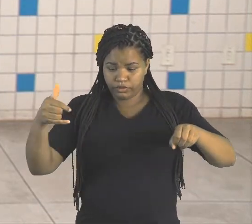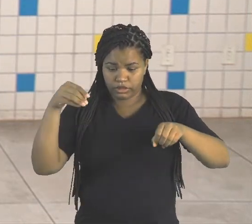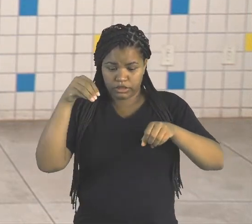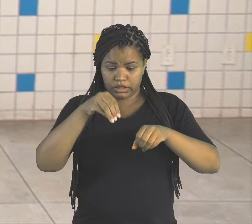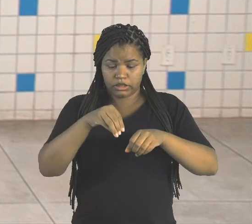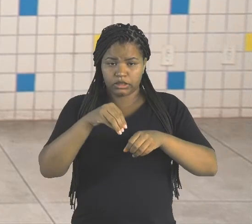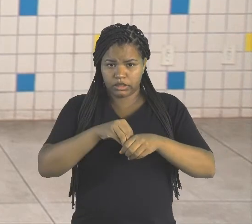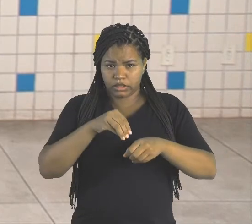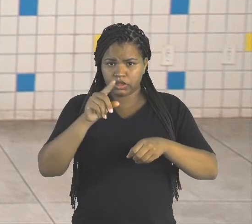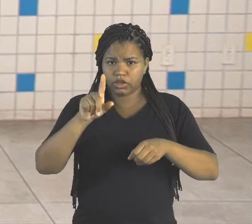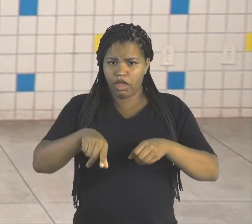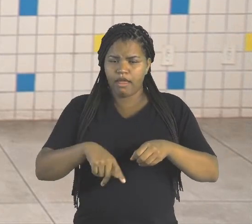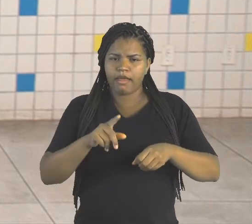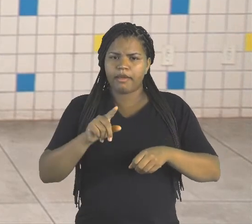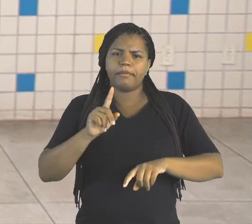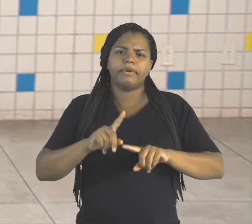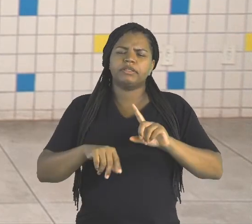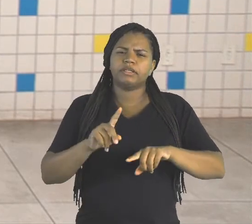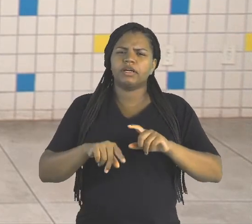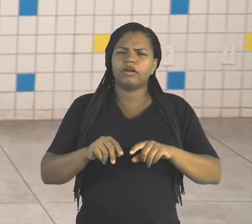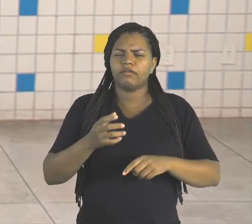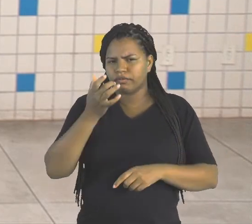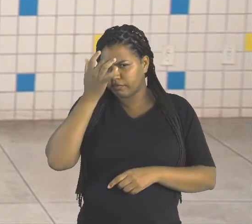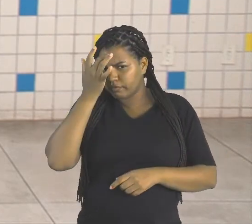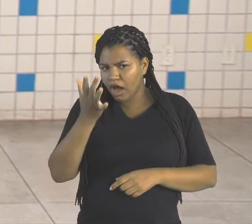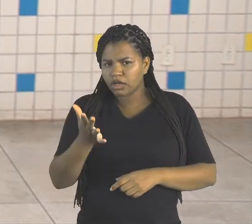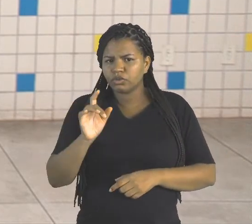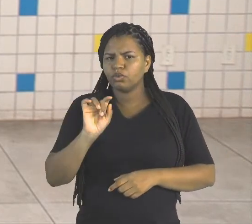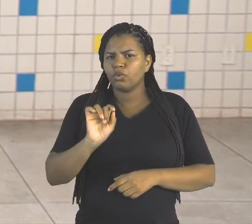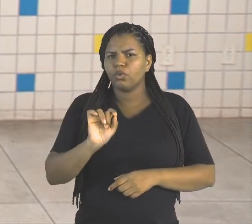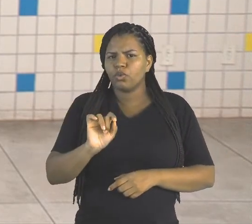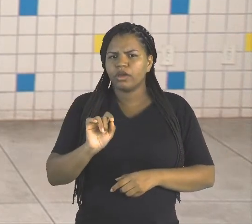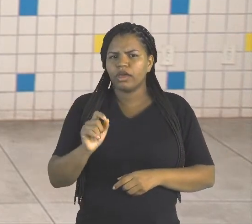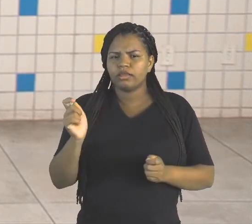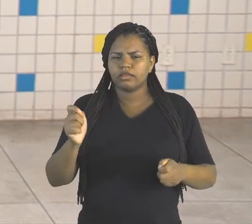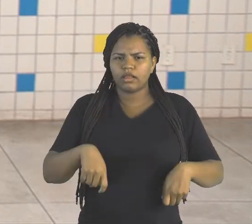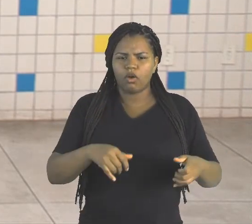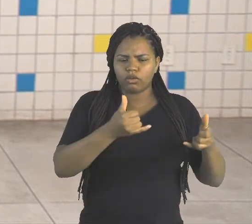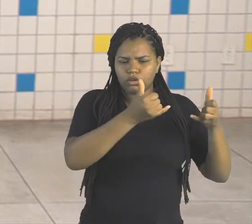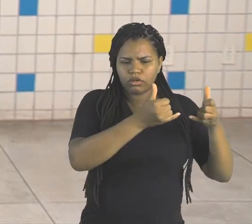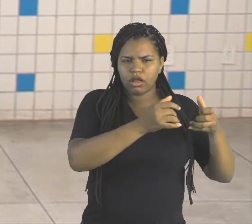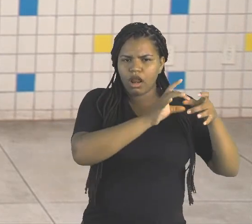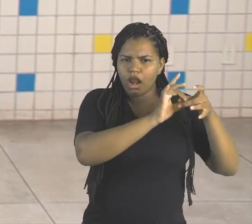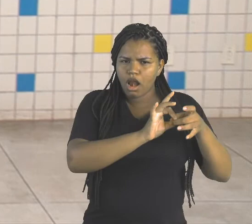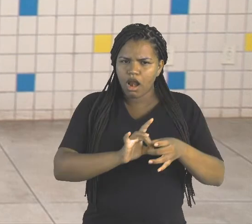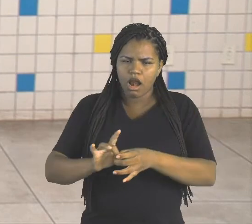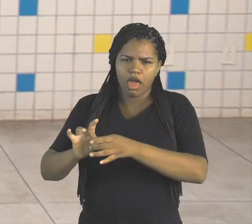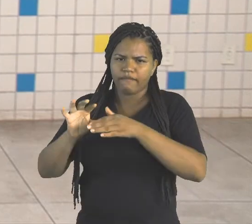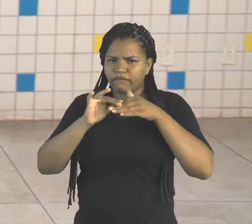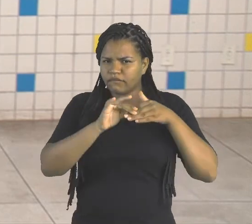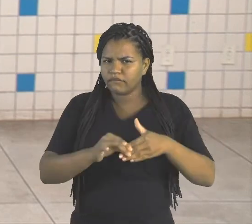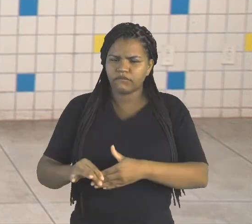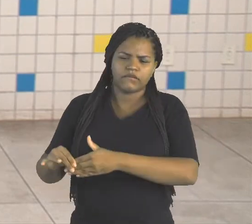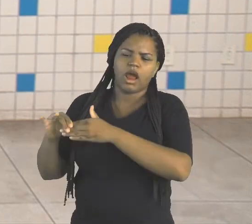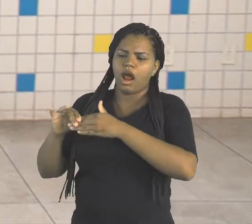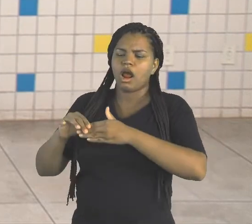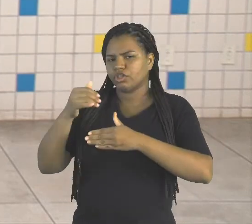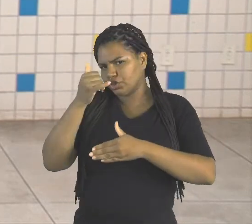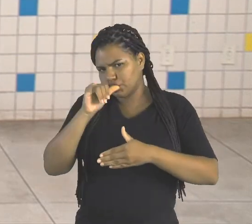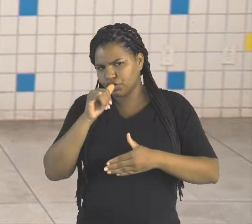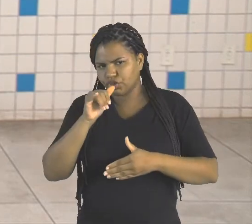de materiais com facilidade de conduzir corrente elétrica, que são chamados materiais condutores